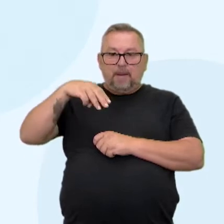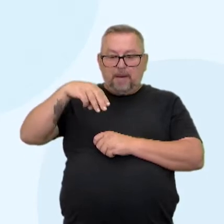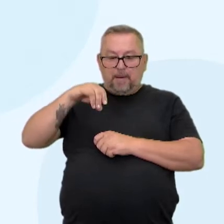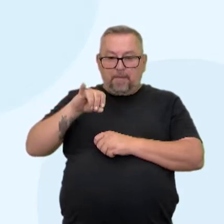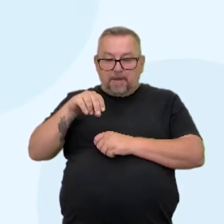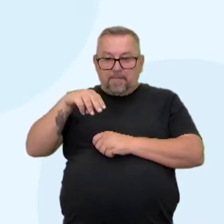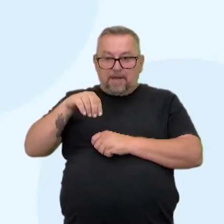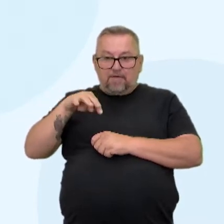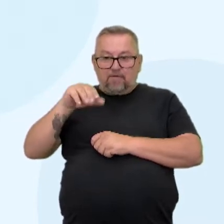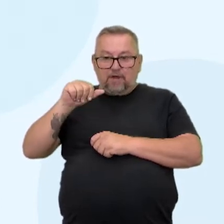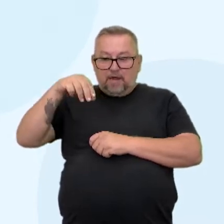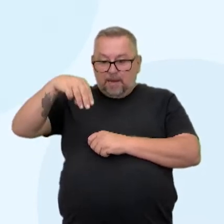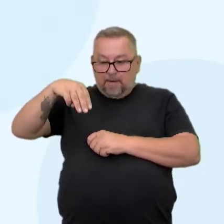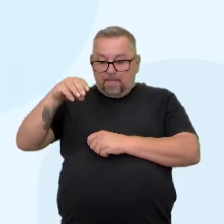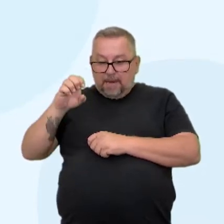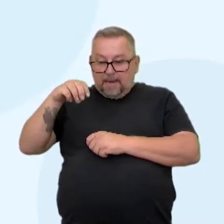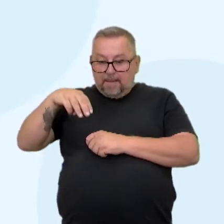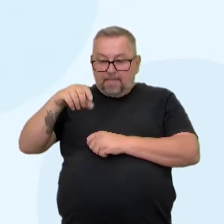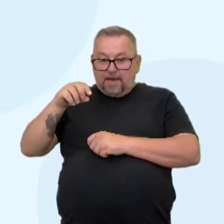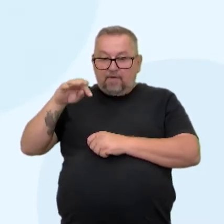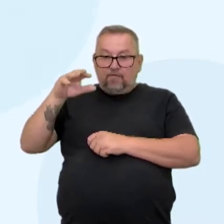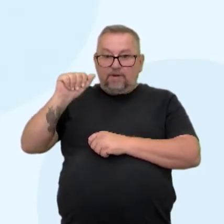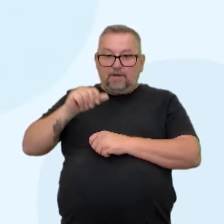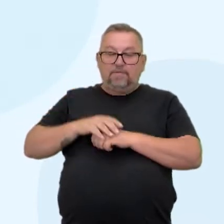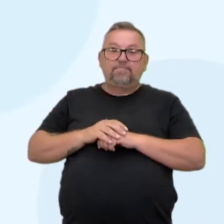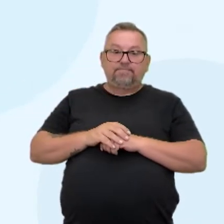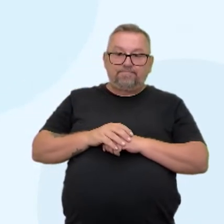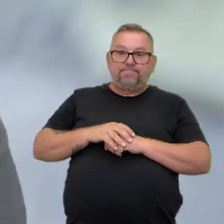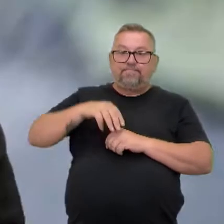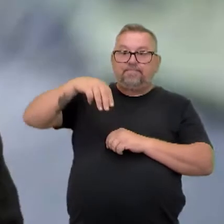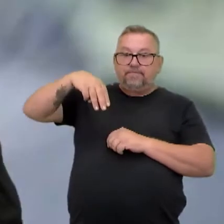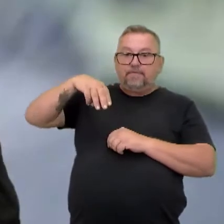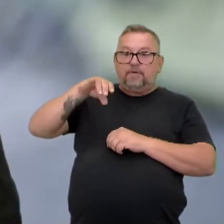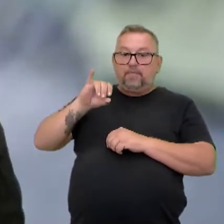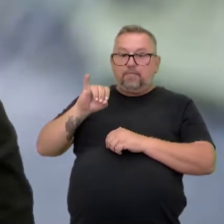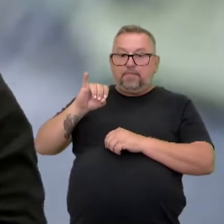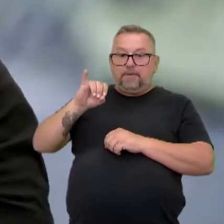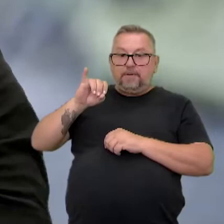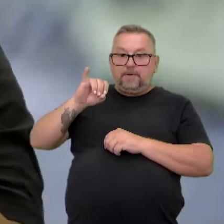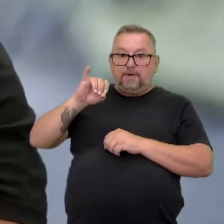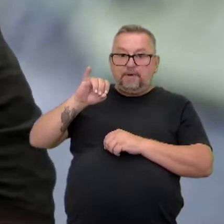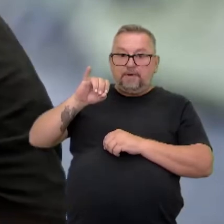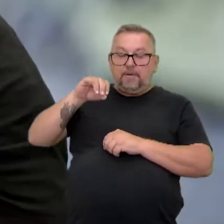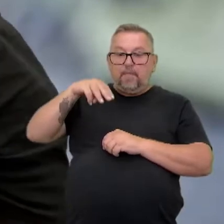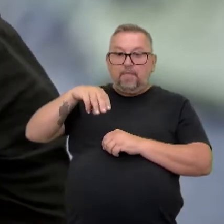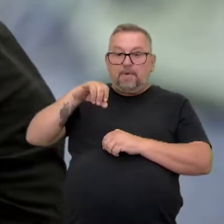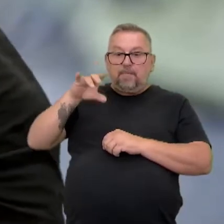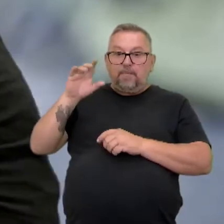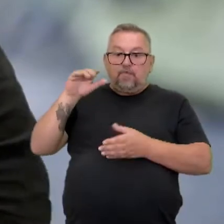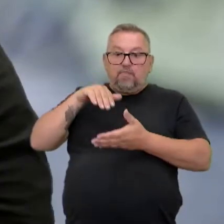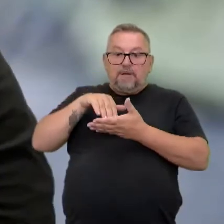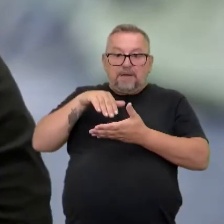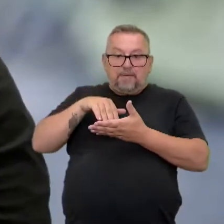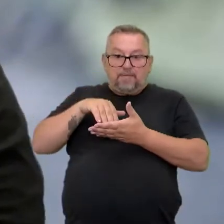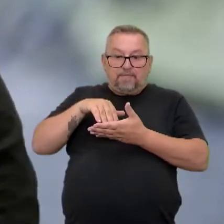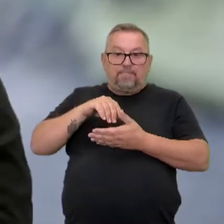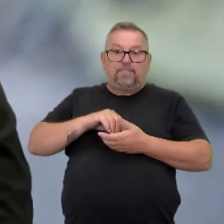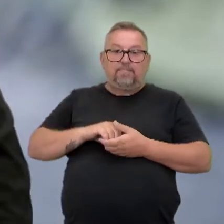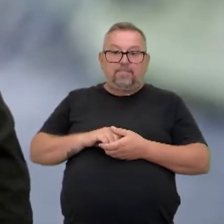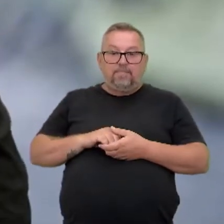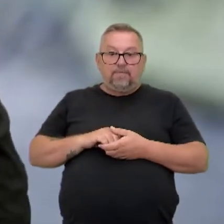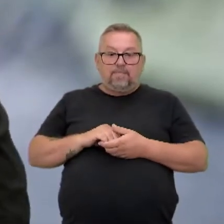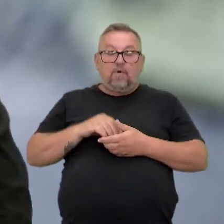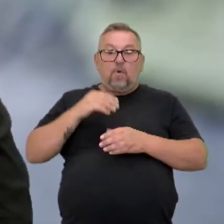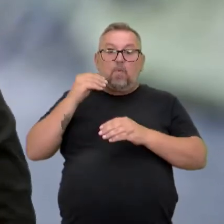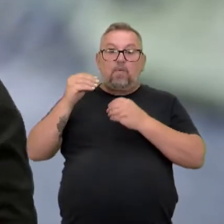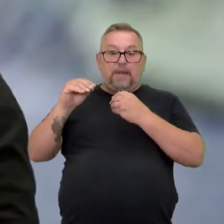e memética? É que a mimética, né, vem de mímese, de mimetizar, então imitar. O